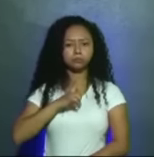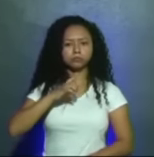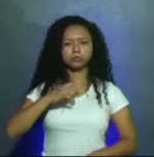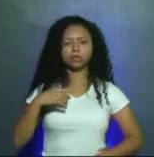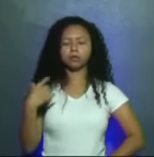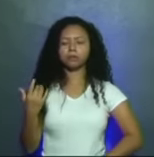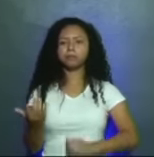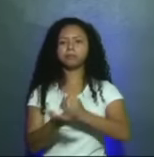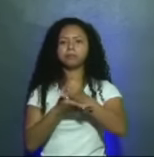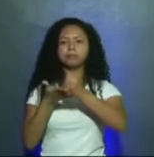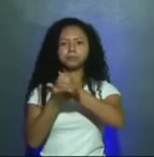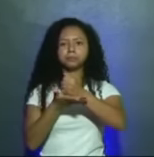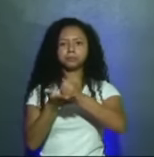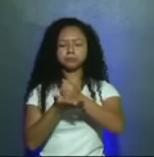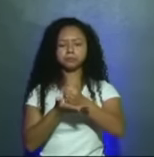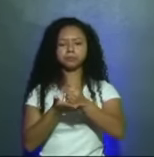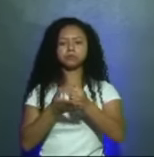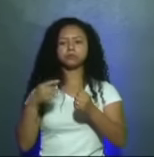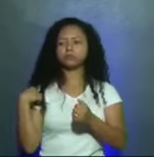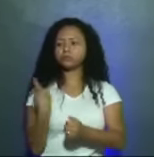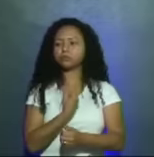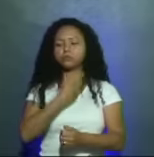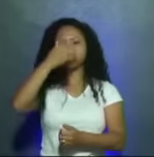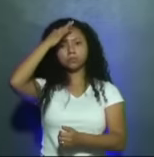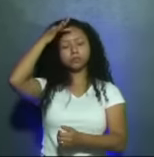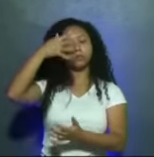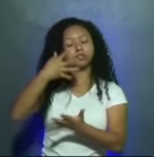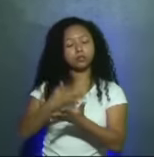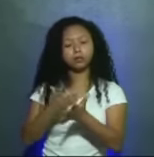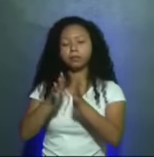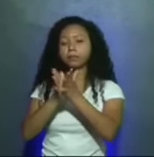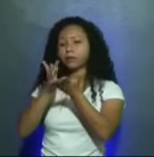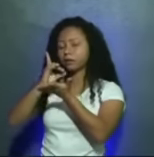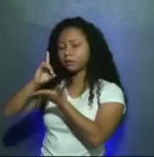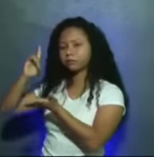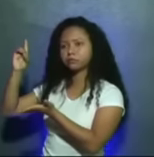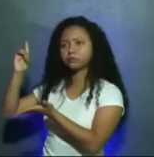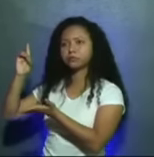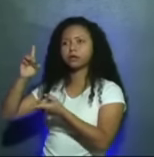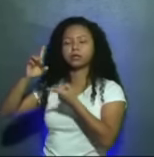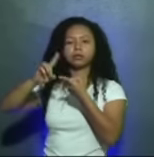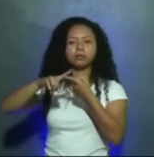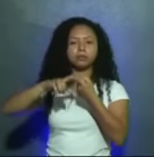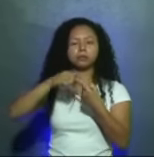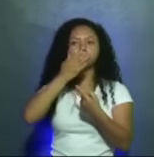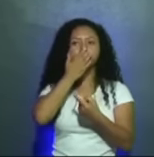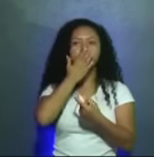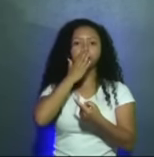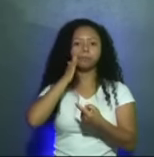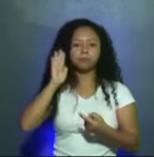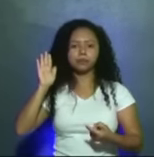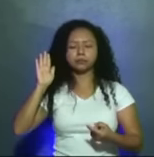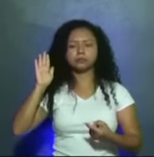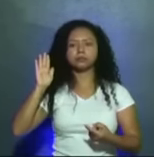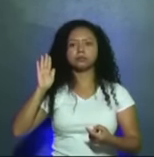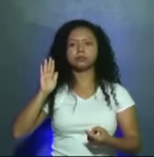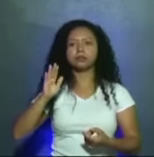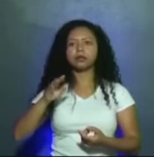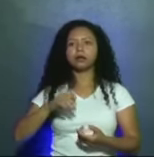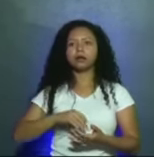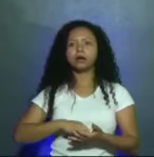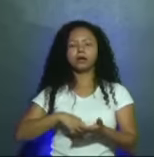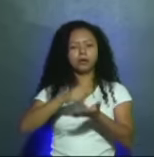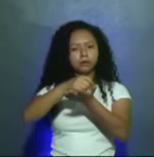na palavra de Deus. Também promessas da Bíblia. A Bíblia diz também lá em